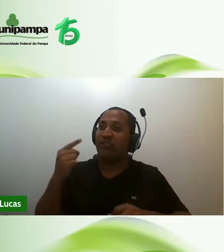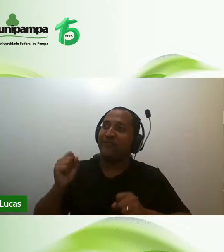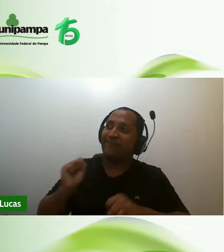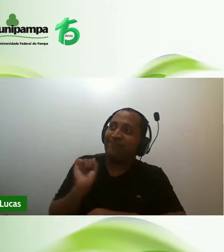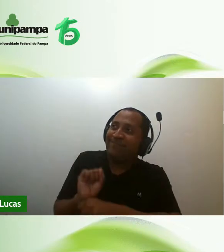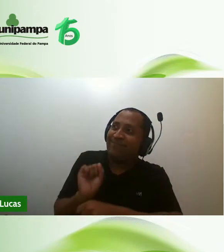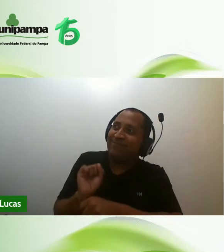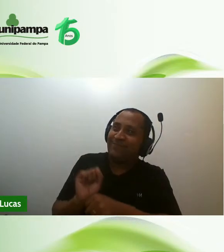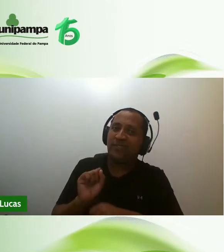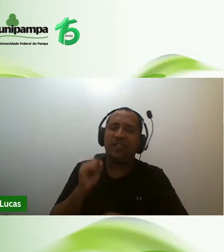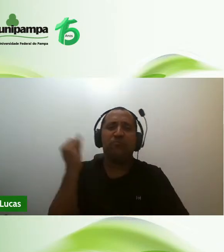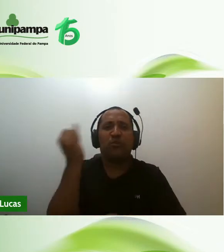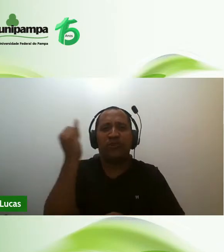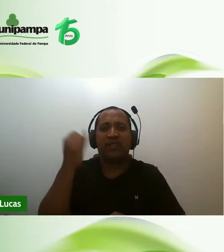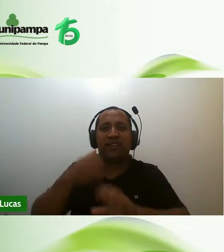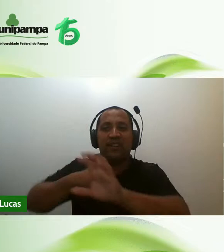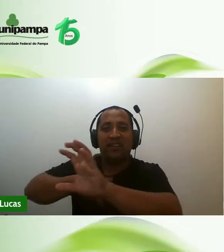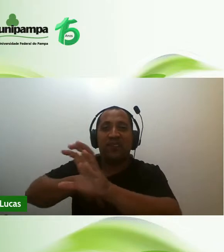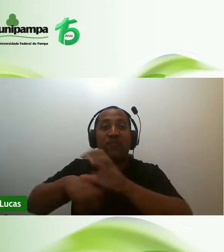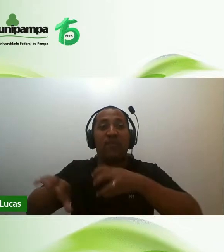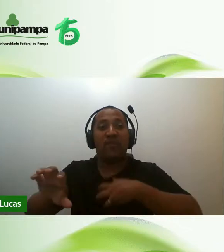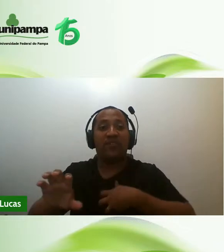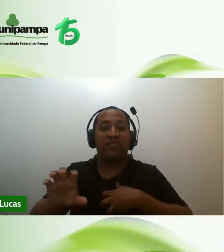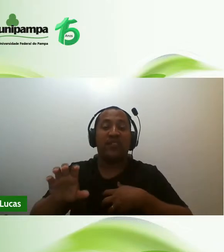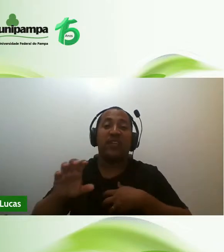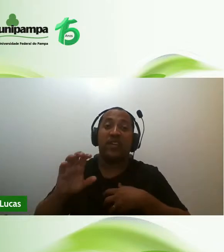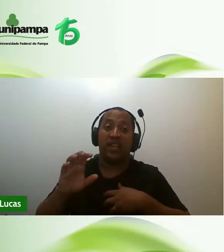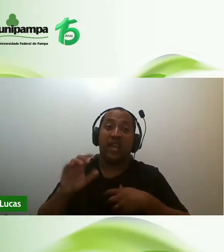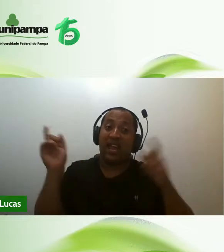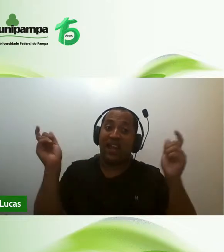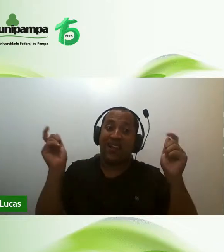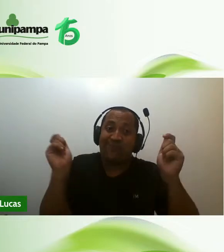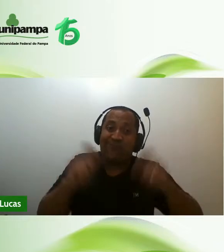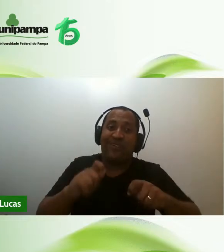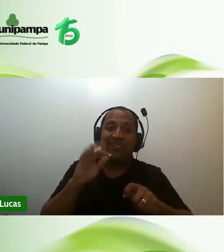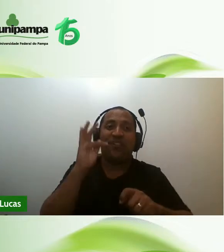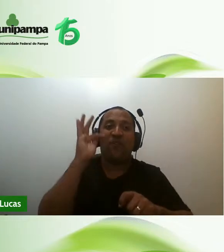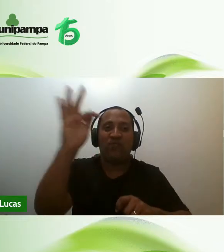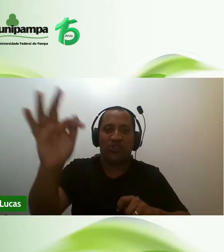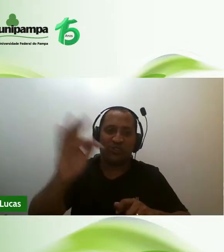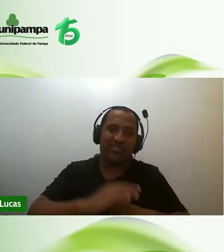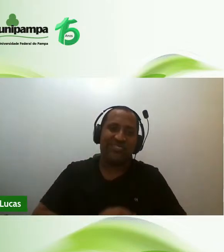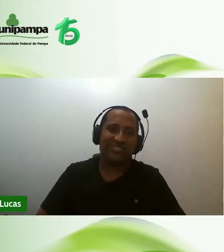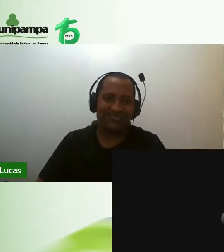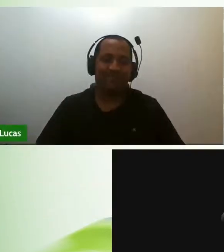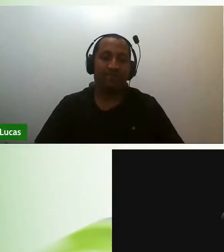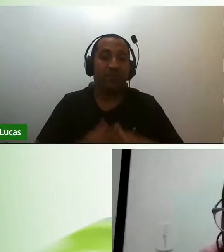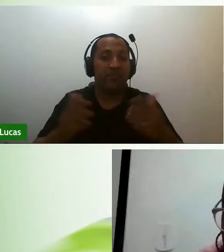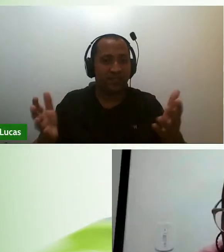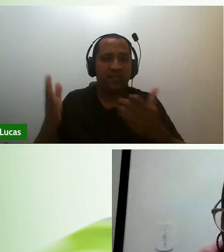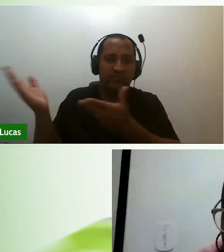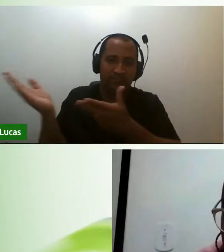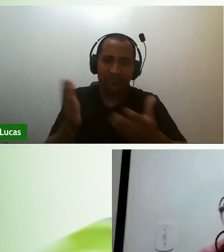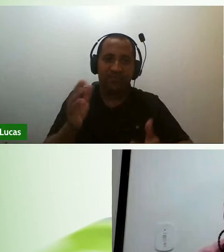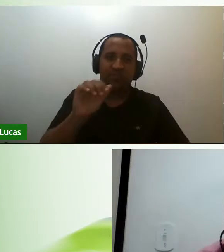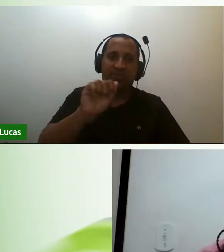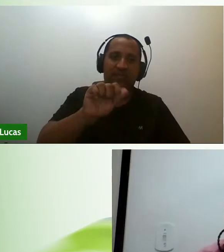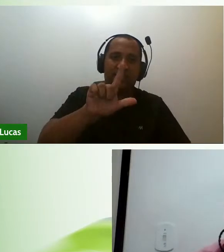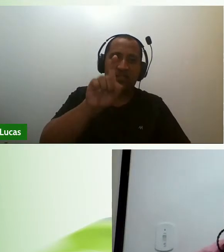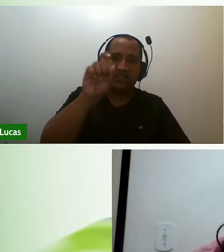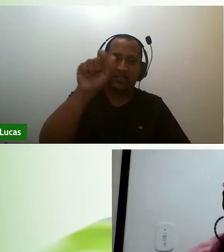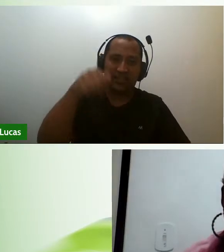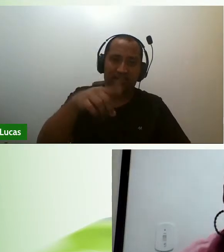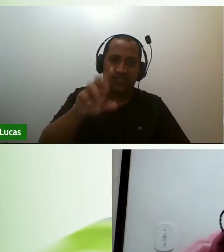todos nós, empatia na universidade, a competência do futuro. Recebendo então a professora Alexandra Anastácio Monteiro